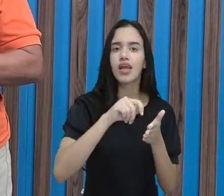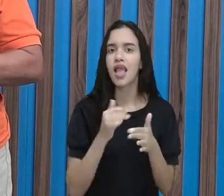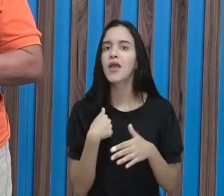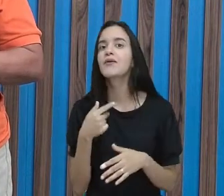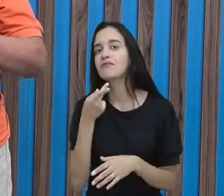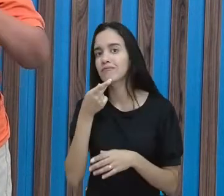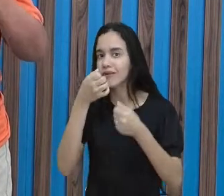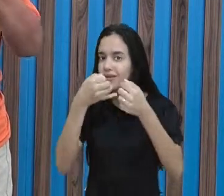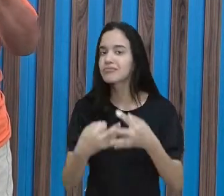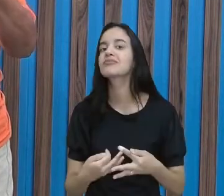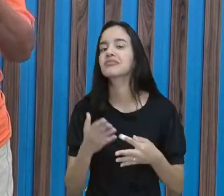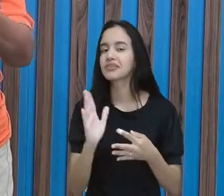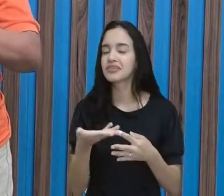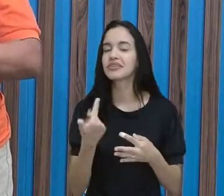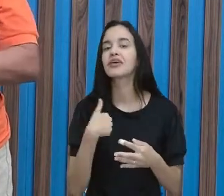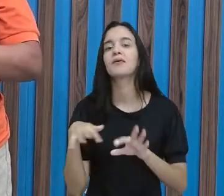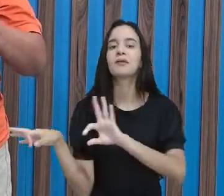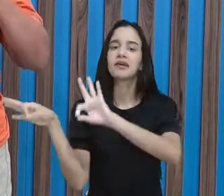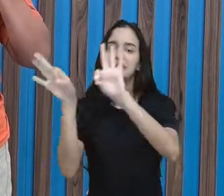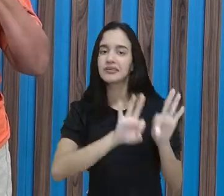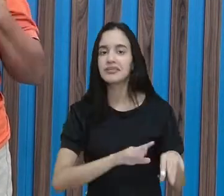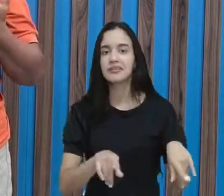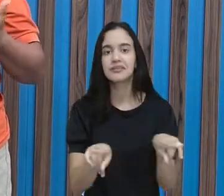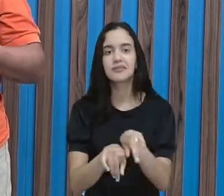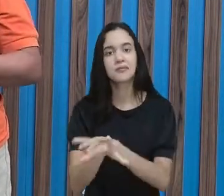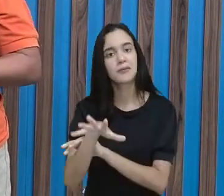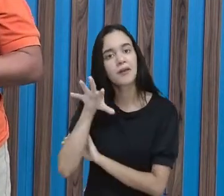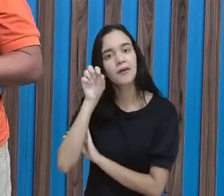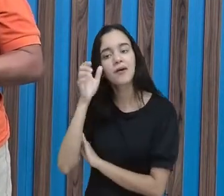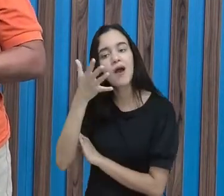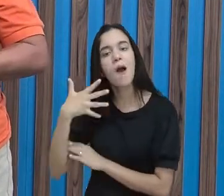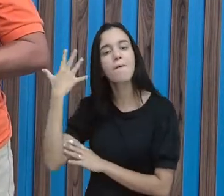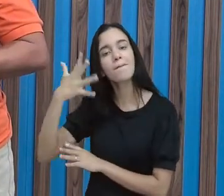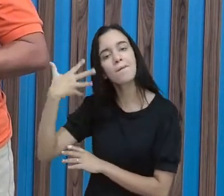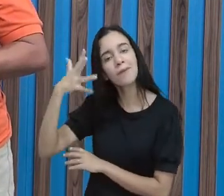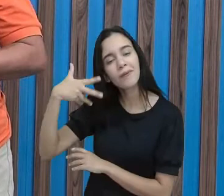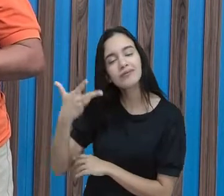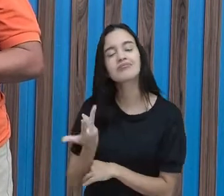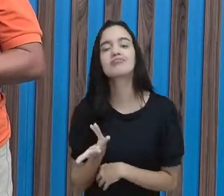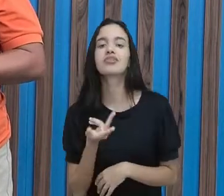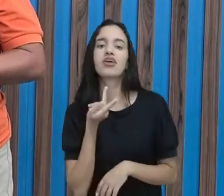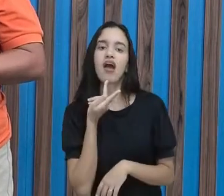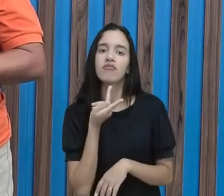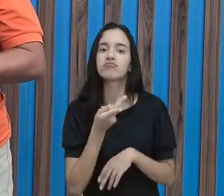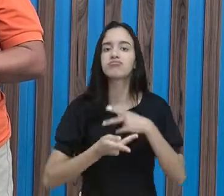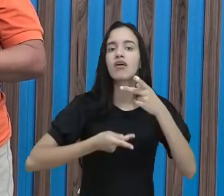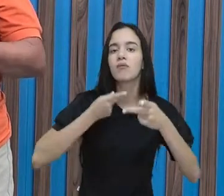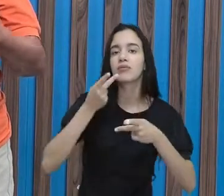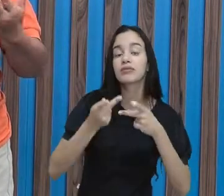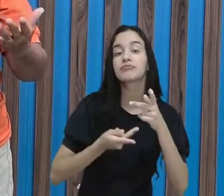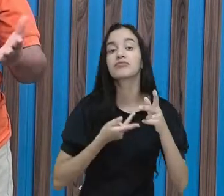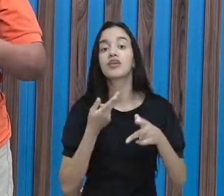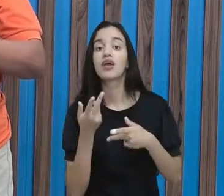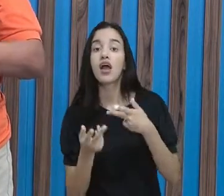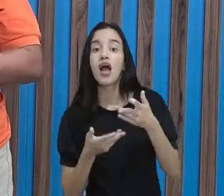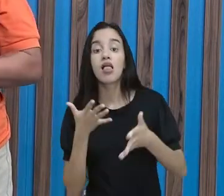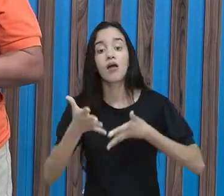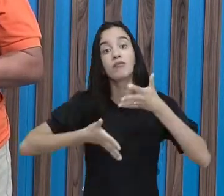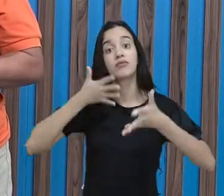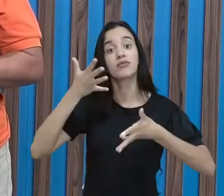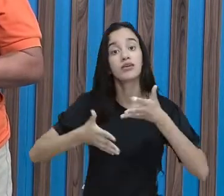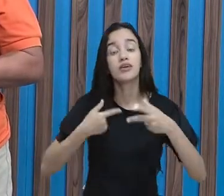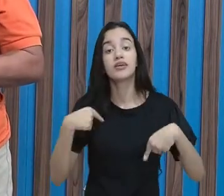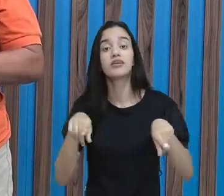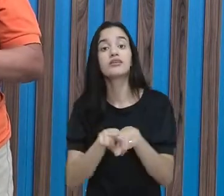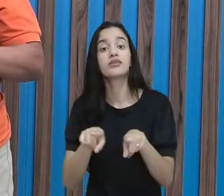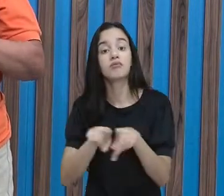citei, né? Para assistir, para ouvir música, para falar, para passar roupa, por